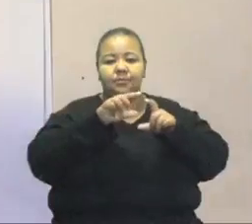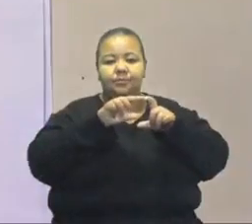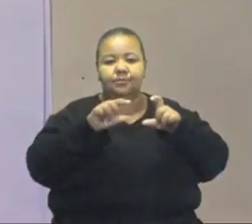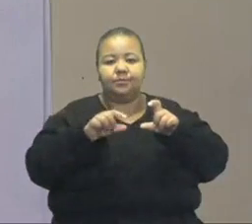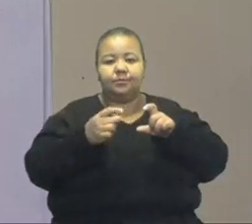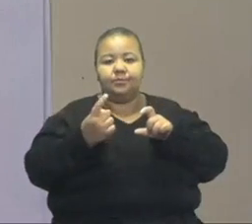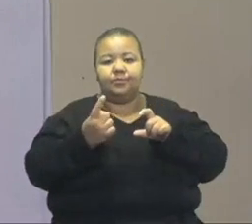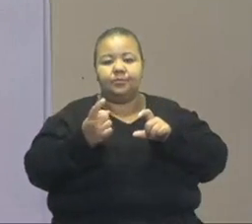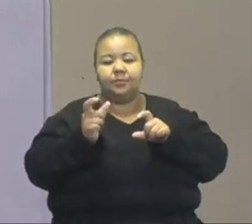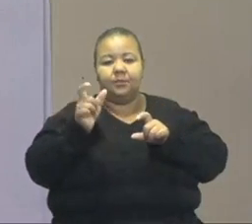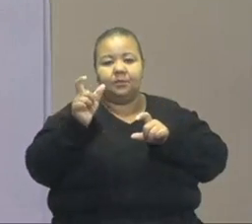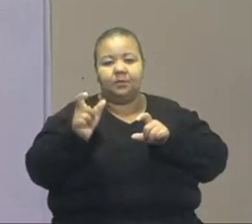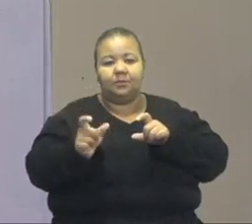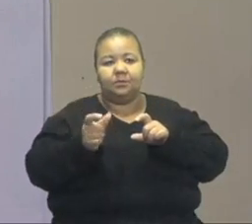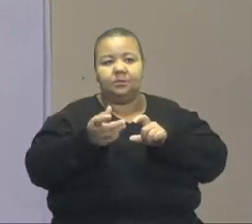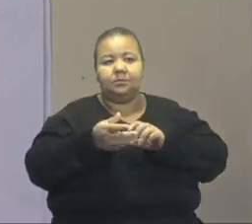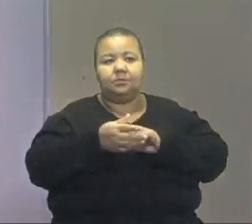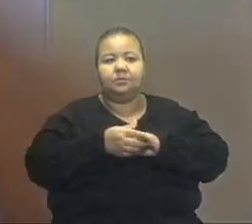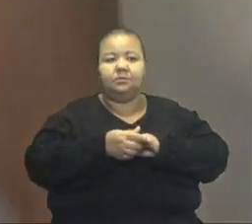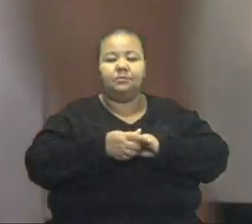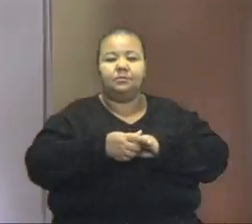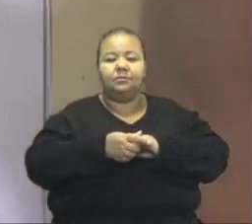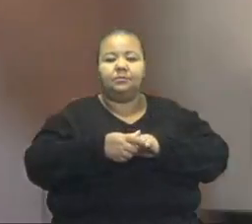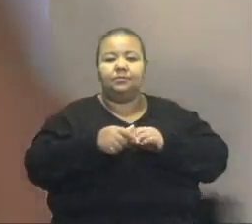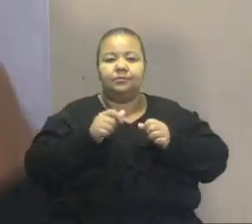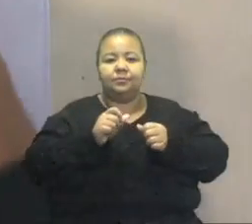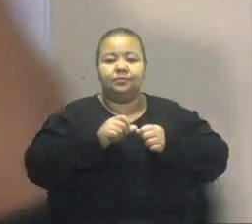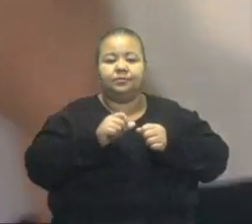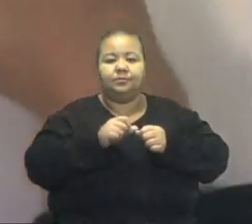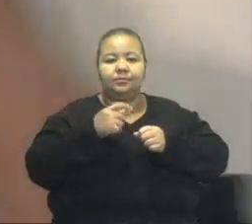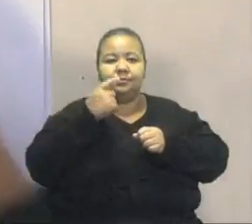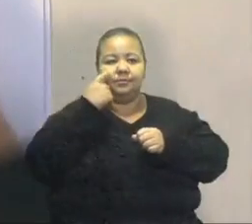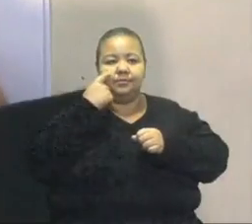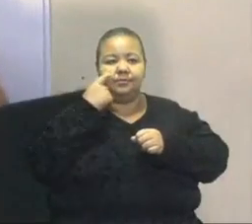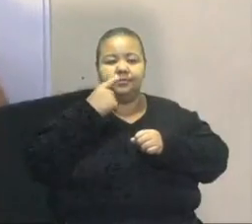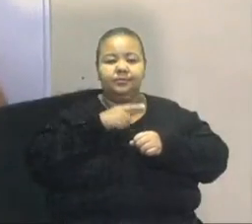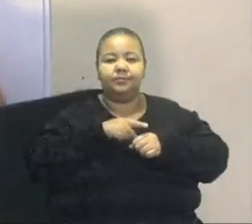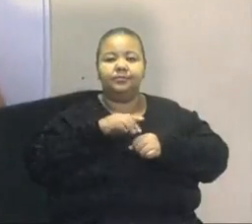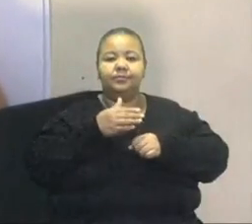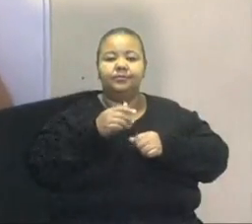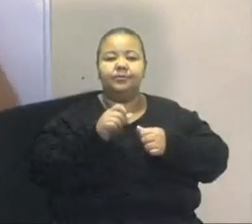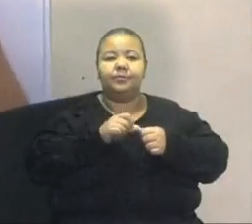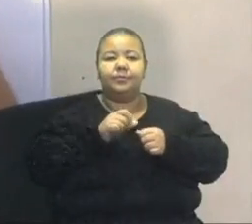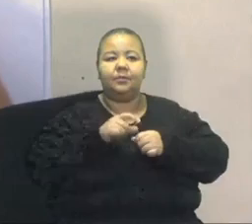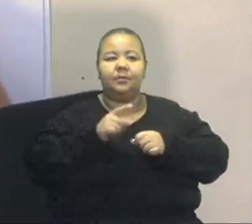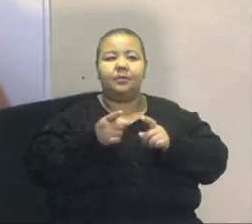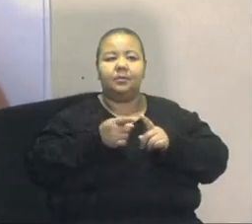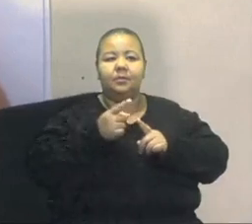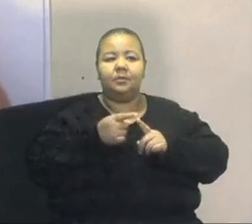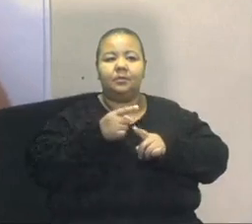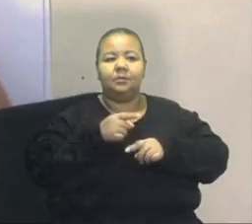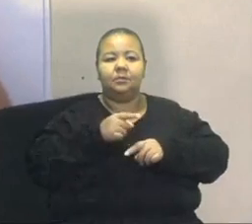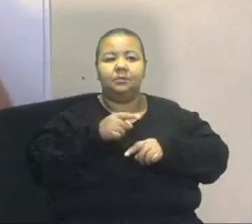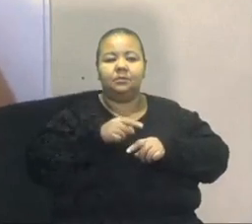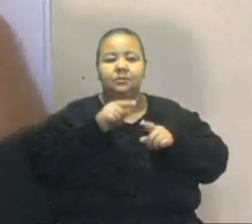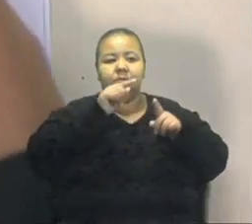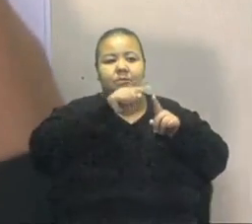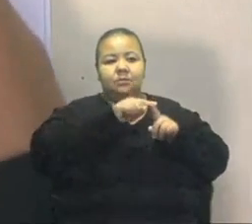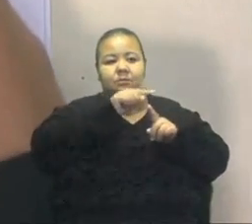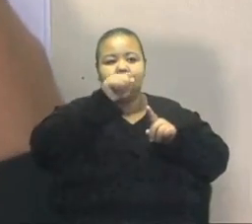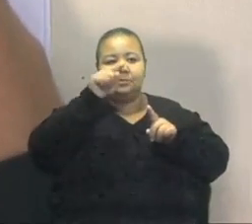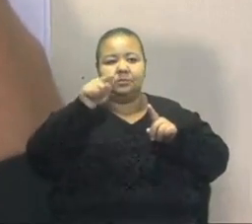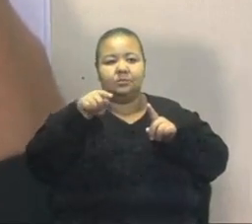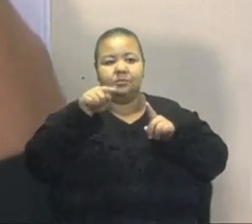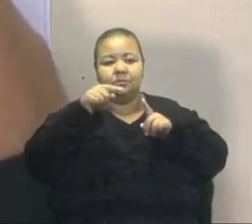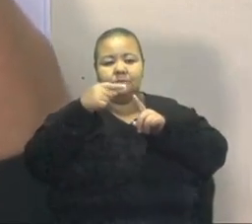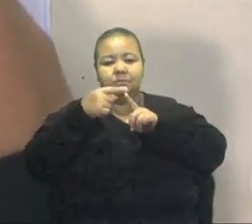e uma coluna. Então, vamos realizar aqui o nosso produto. Então, nós vamos fazer primeiro essa